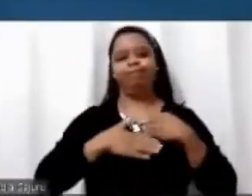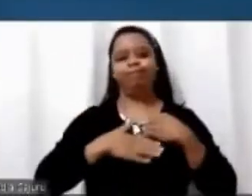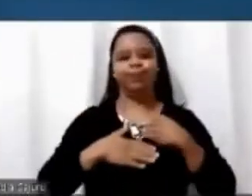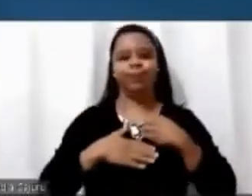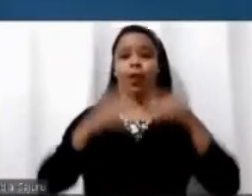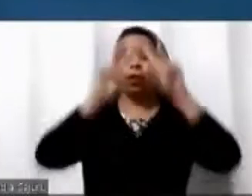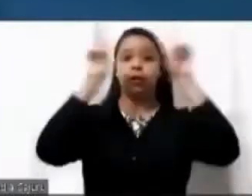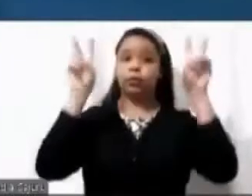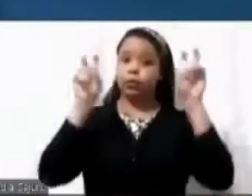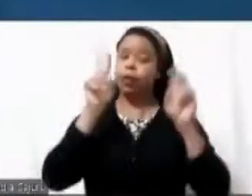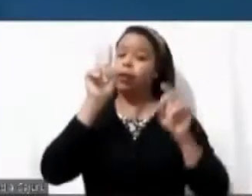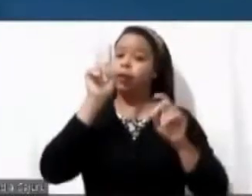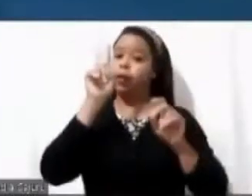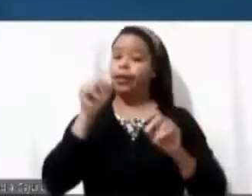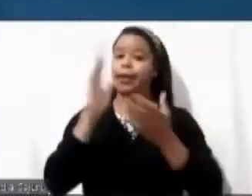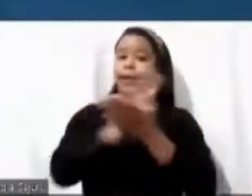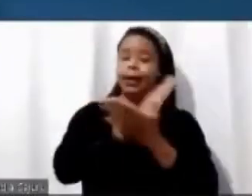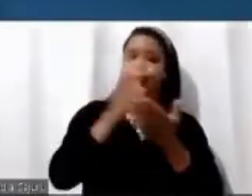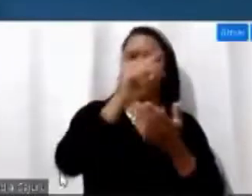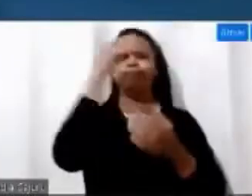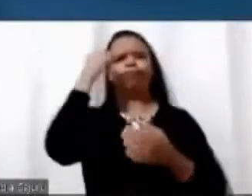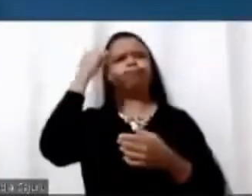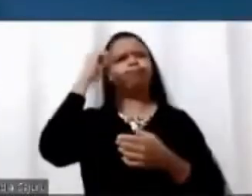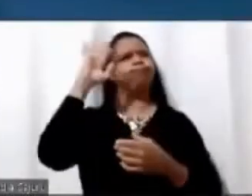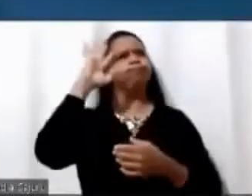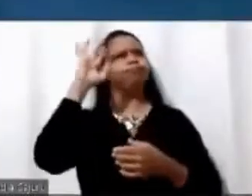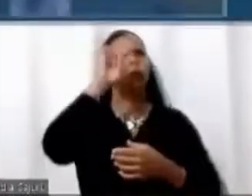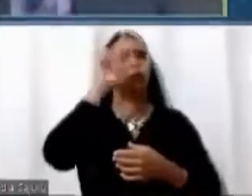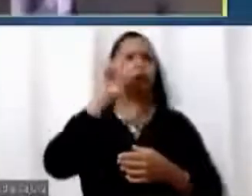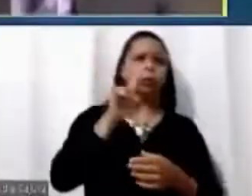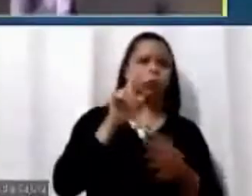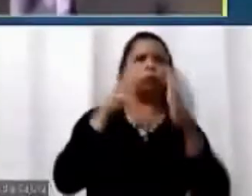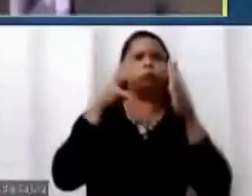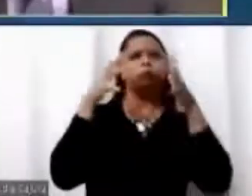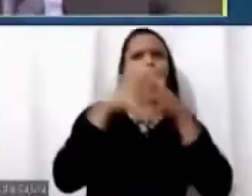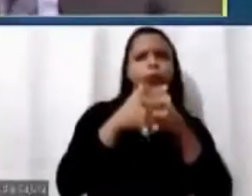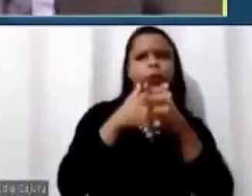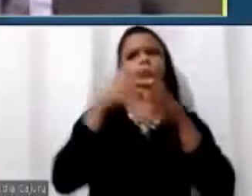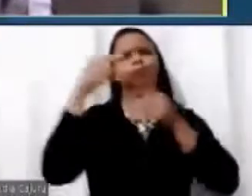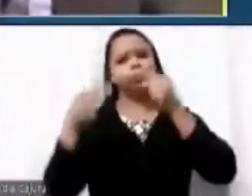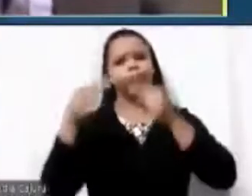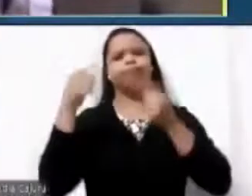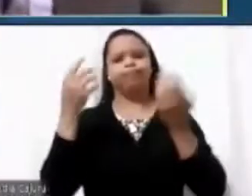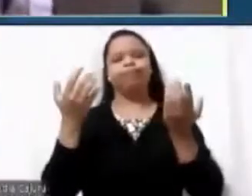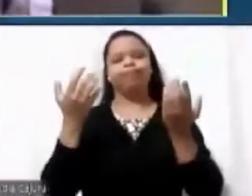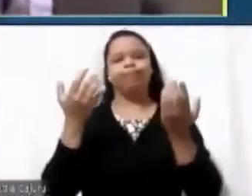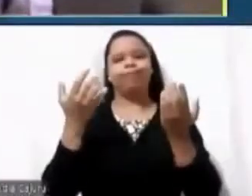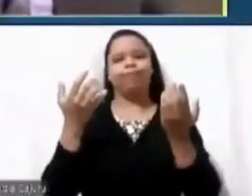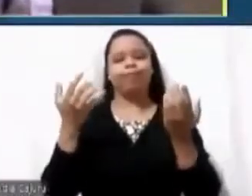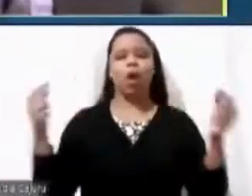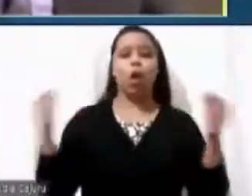polêmico, sobre a questão da relação médico-paciente, também da autonomia